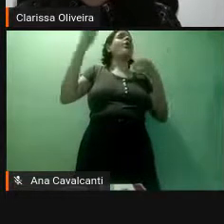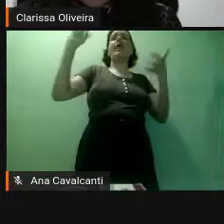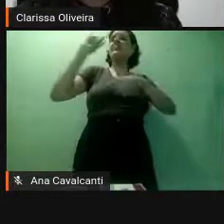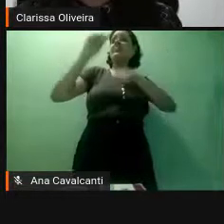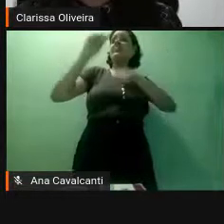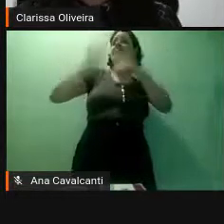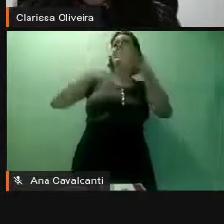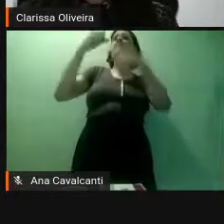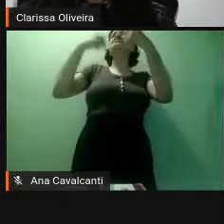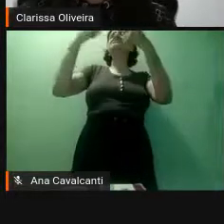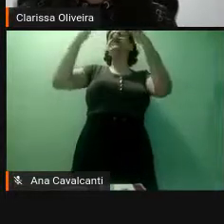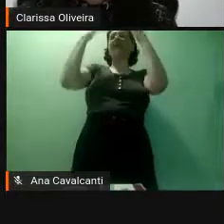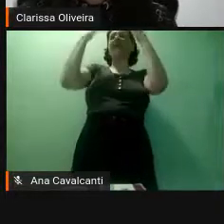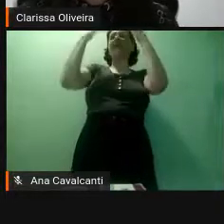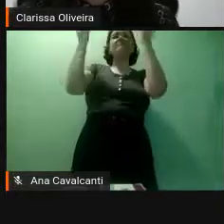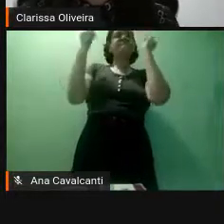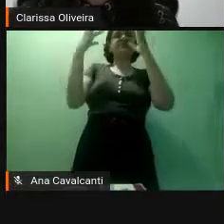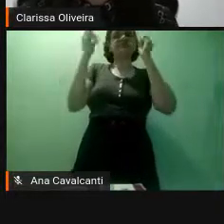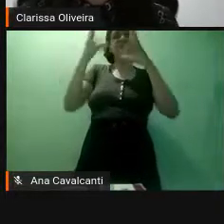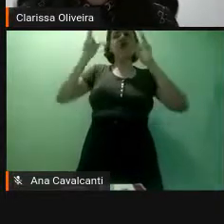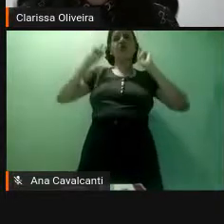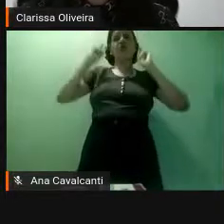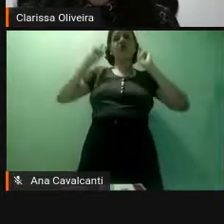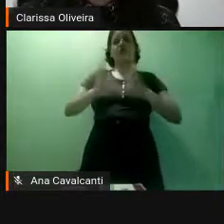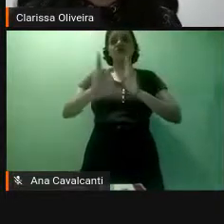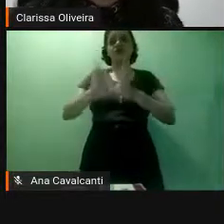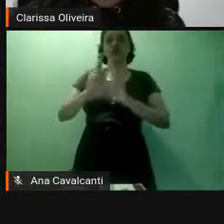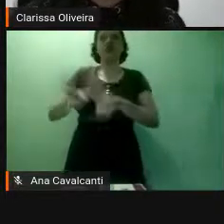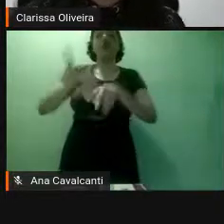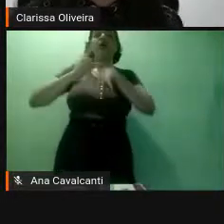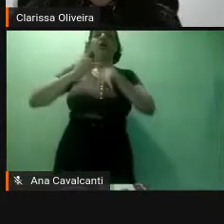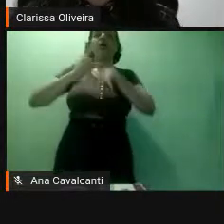mesmo assim você permanece com aquela dor de cabeça. Dá uma